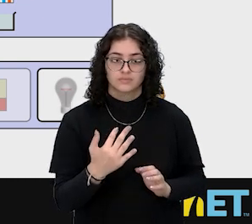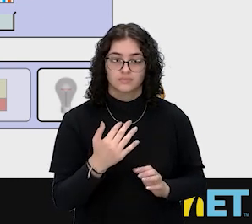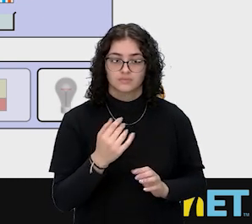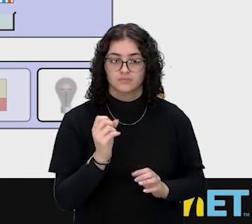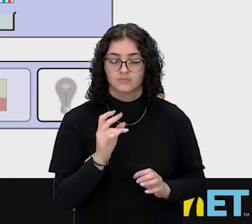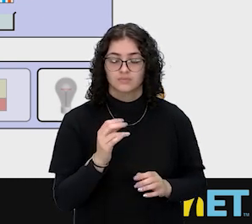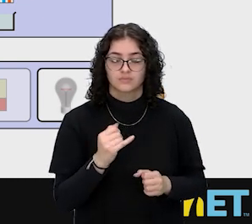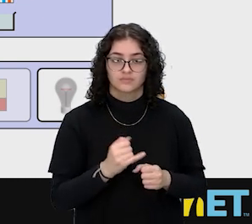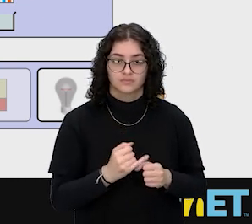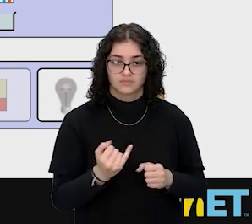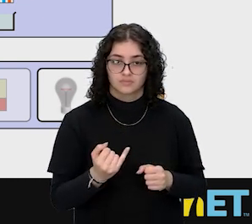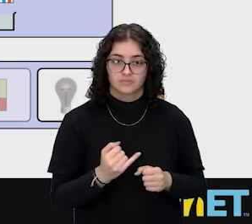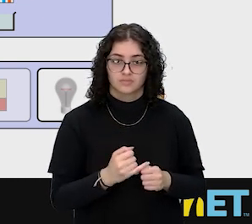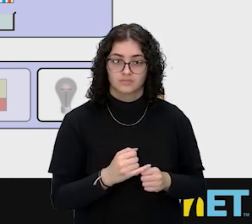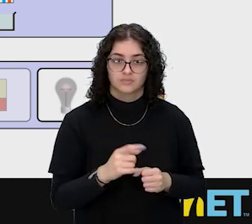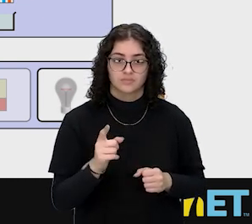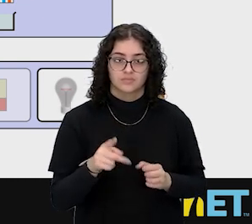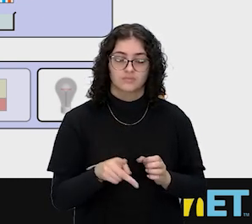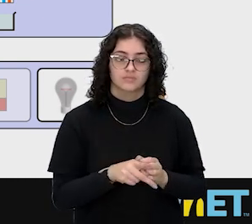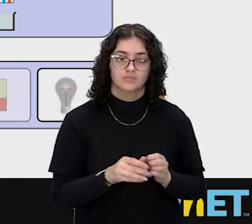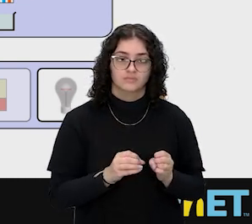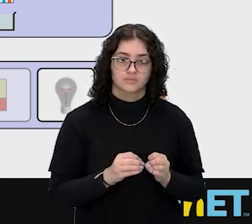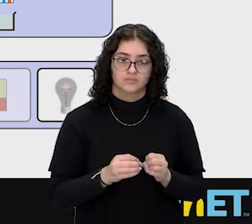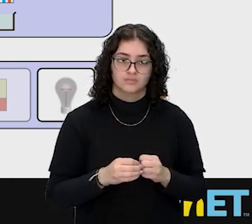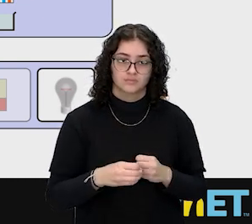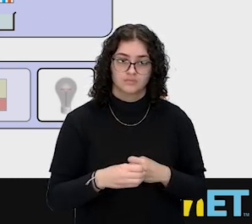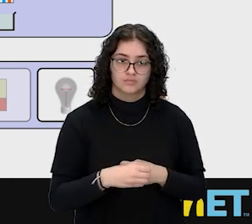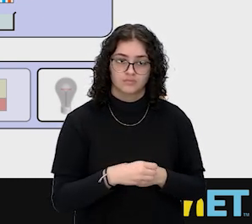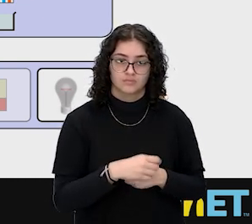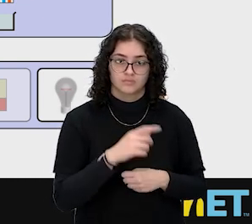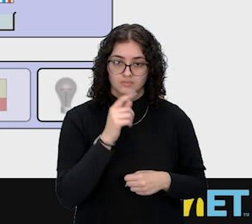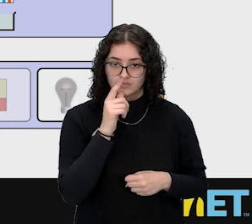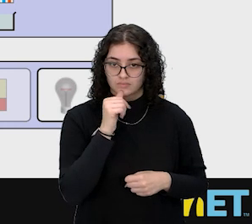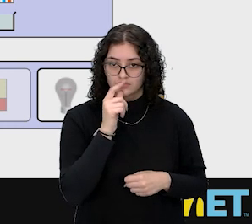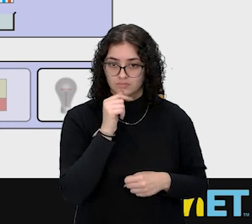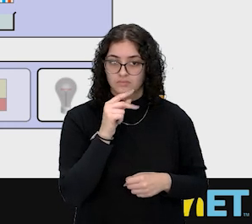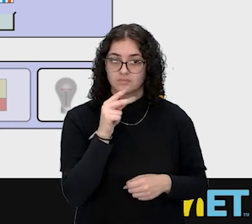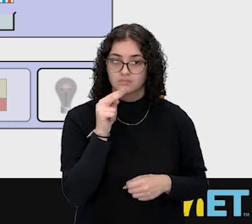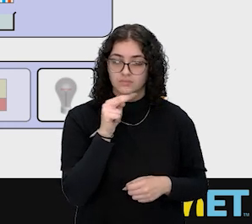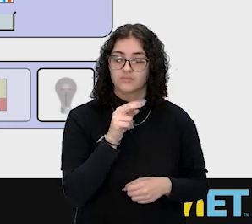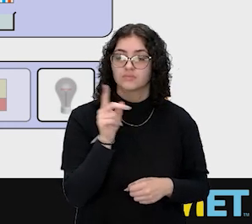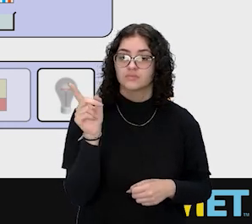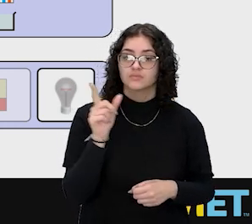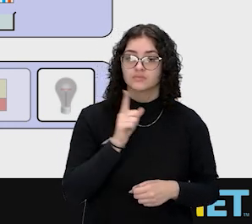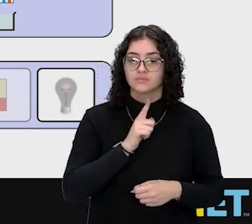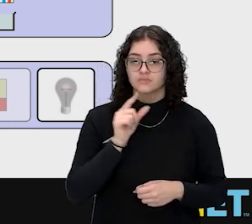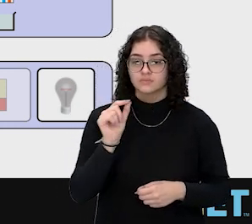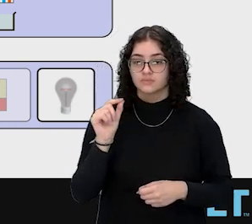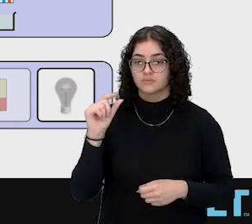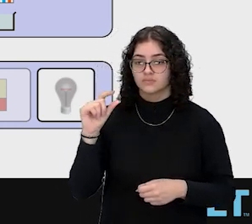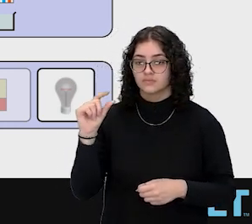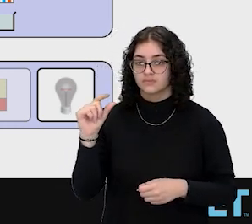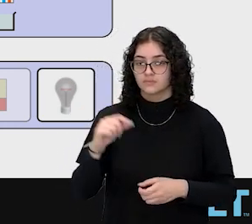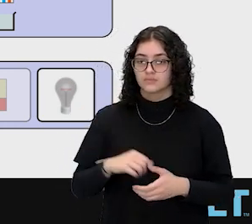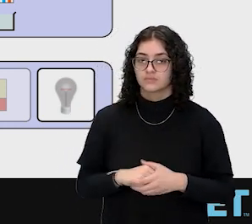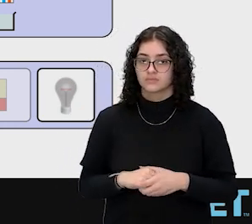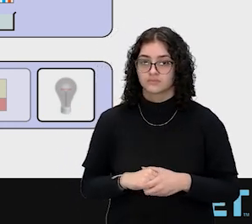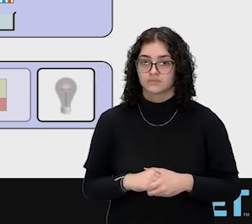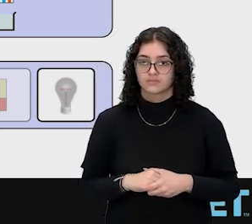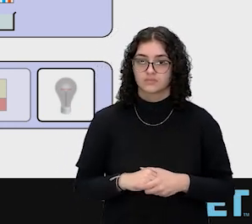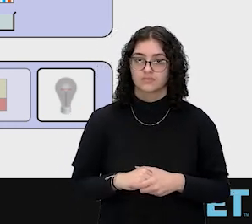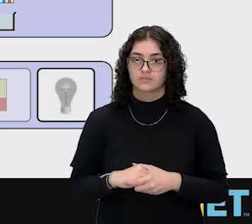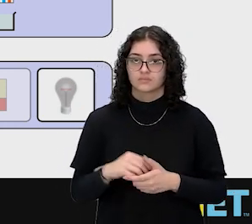esses íons aí, além da molécula de água. Quando a gente olha nessa parte, a gente vai ter poucos íons, tá